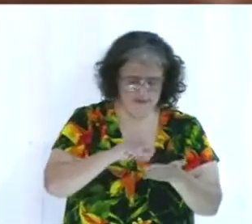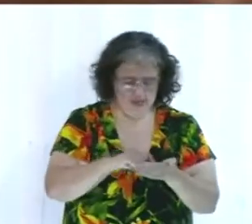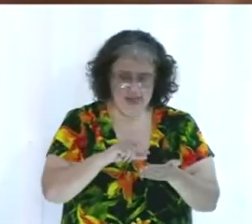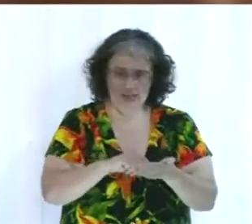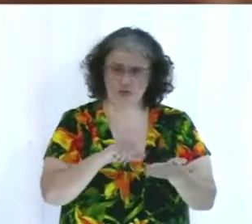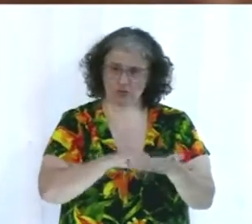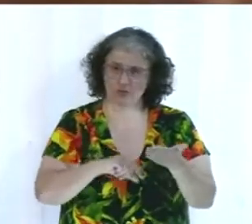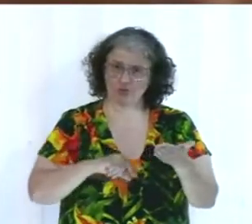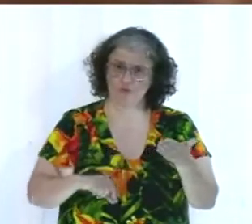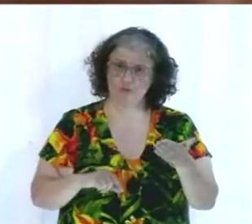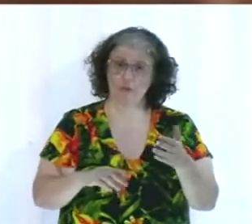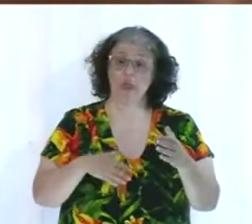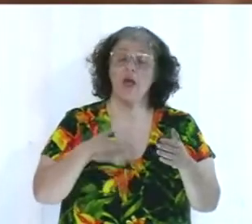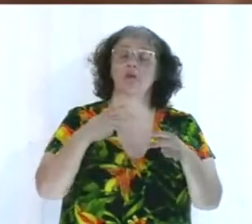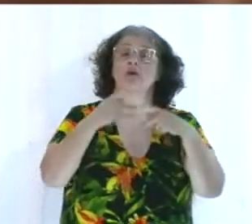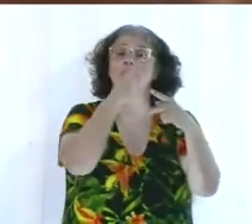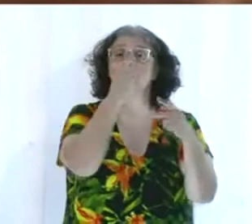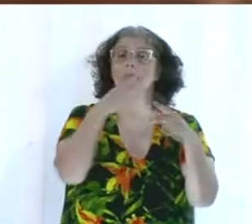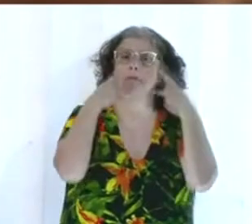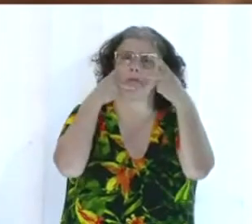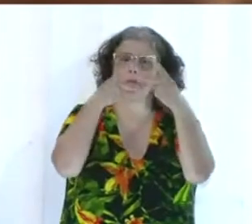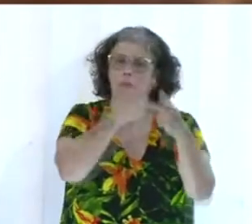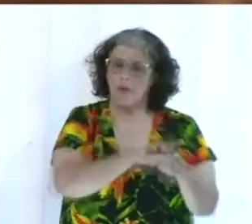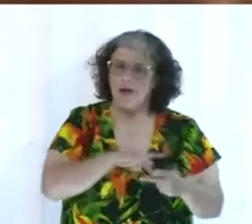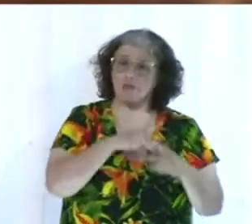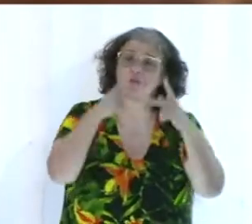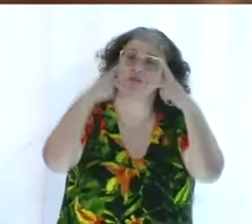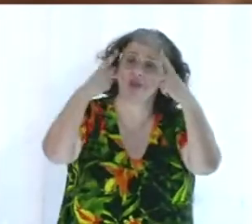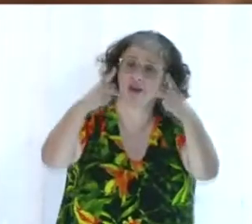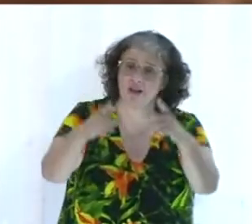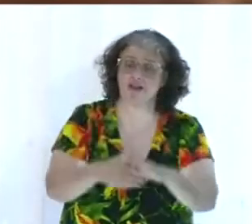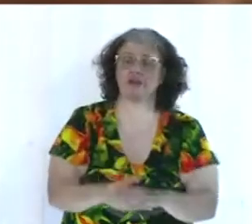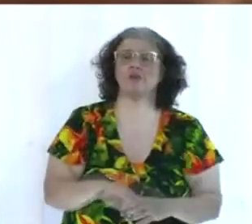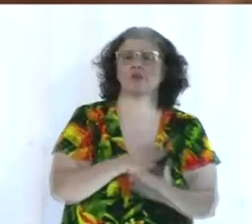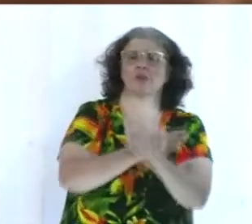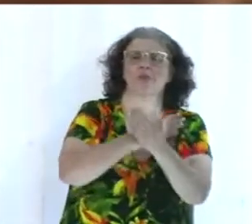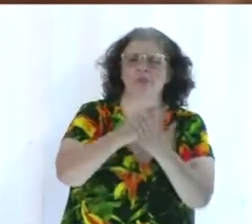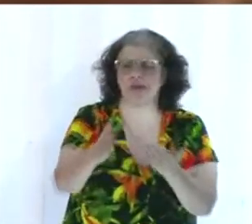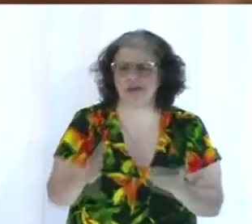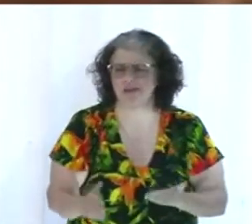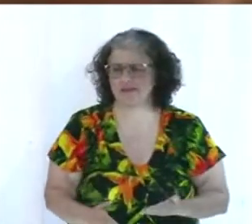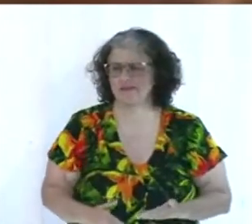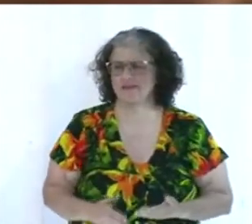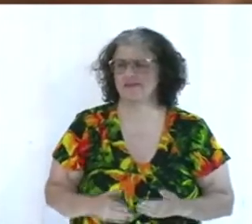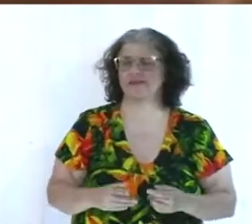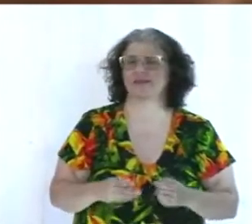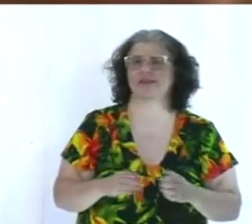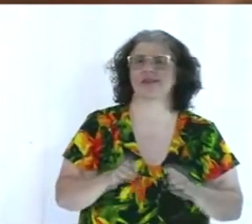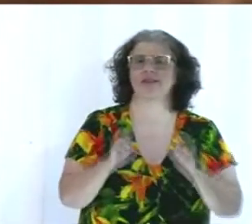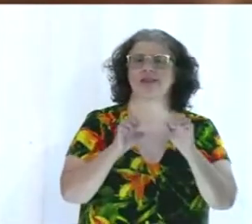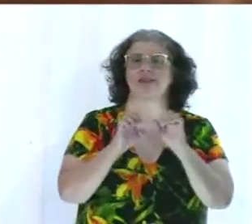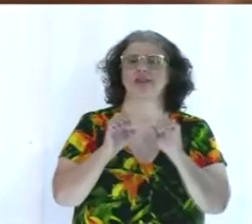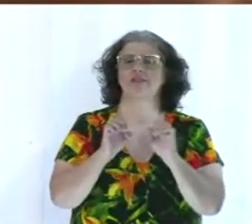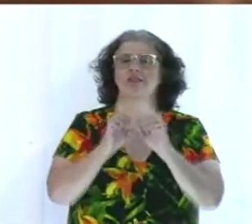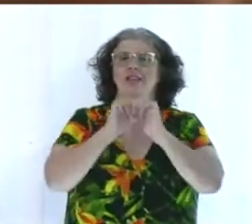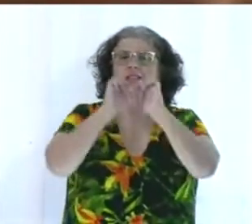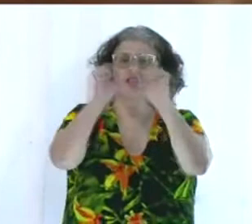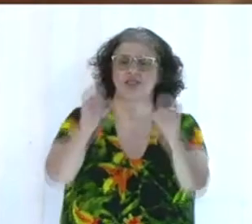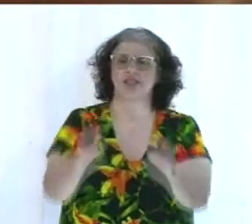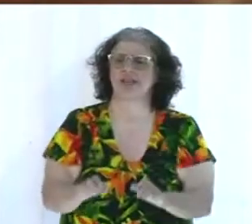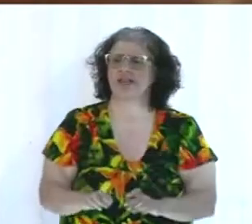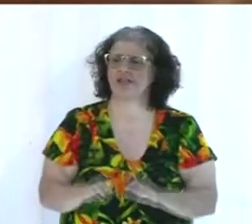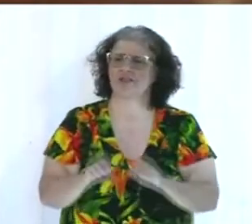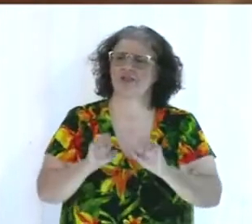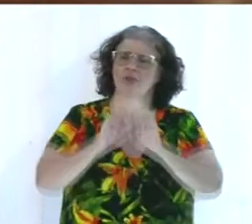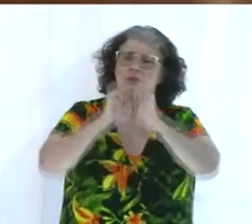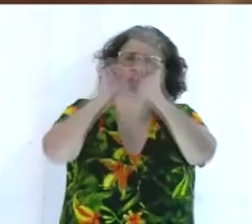sua saudação, aqui no seu prefácio, Paulo já começa a mostrar para nós elementos do evangelho de Cristo. Ele